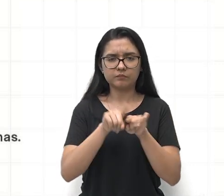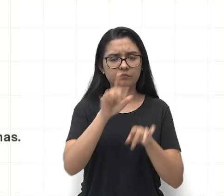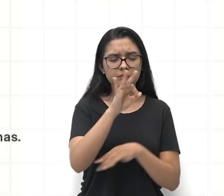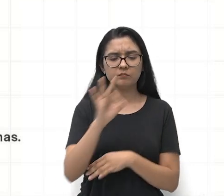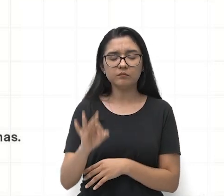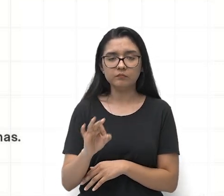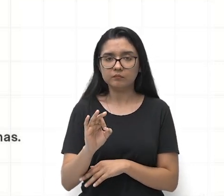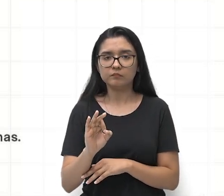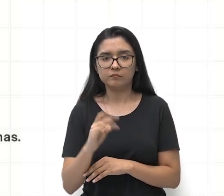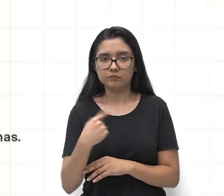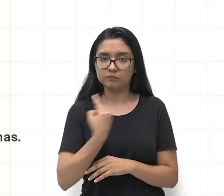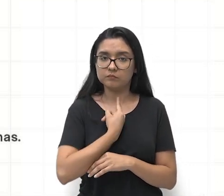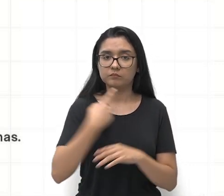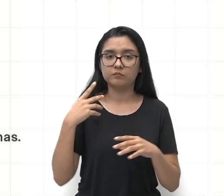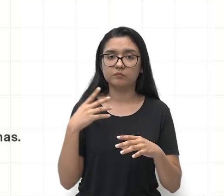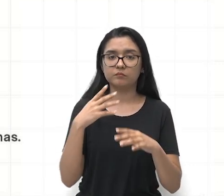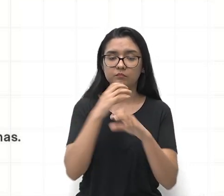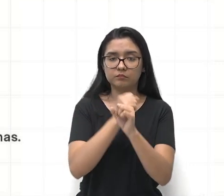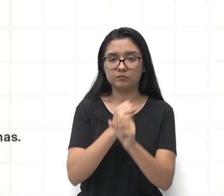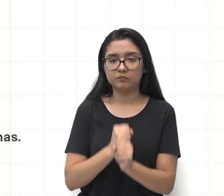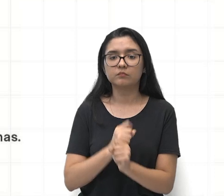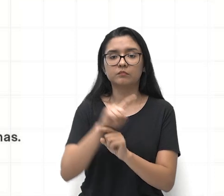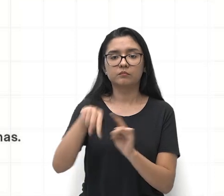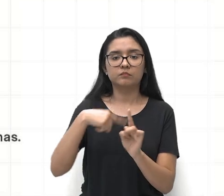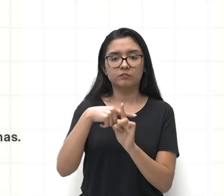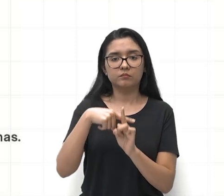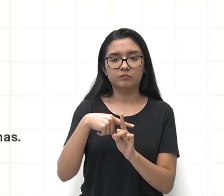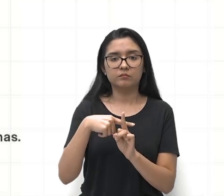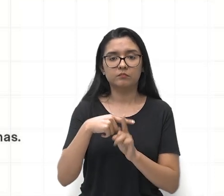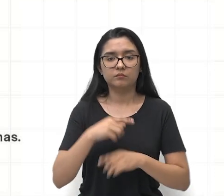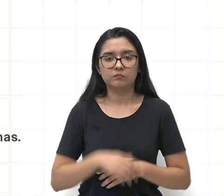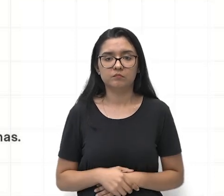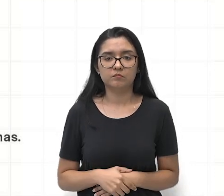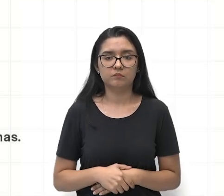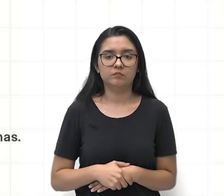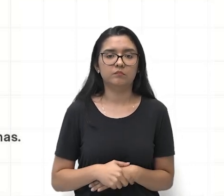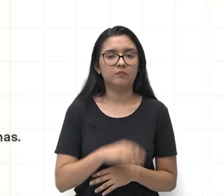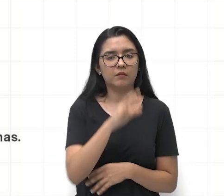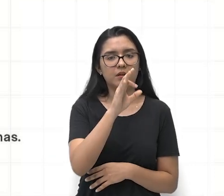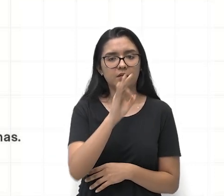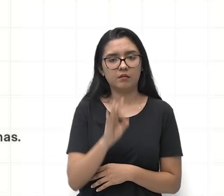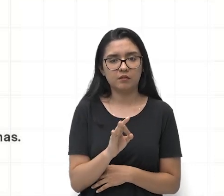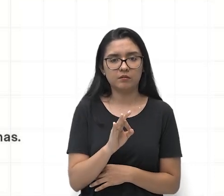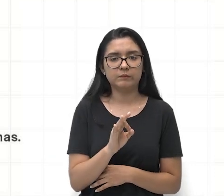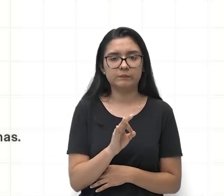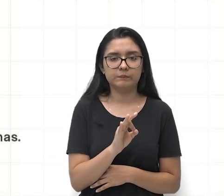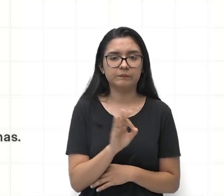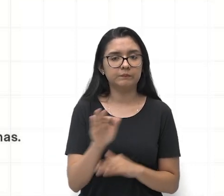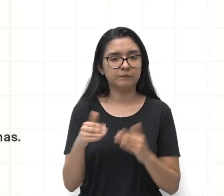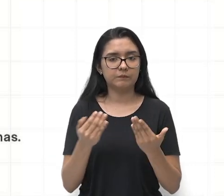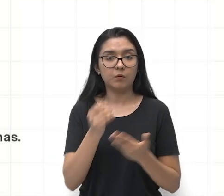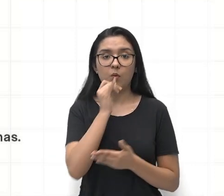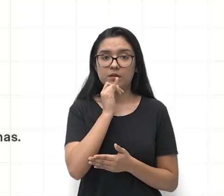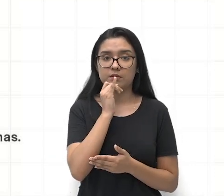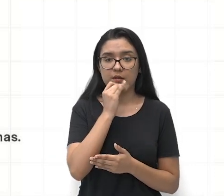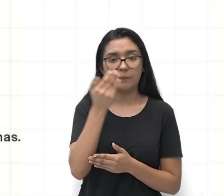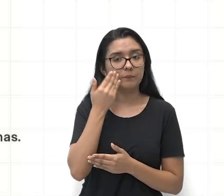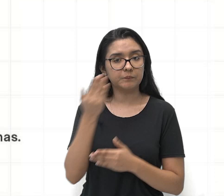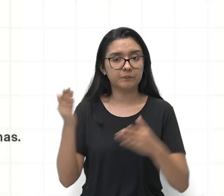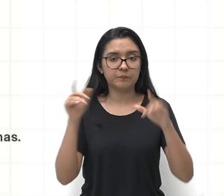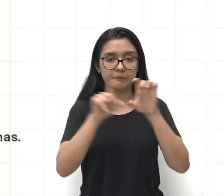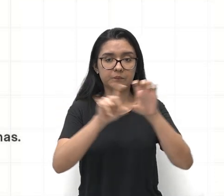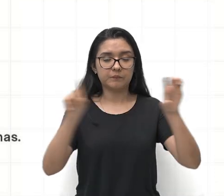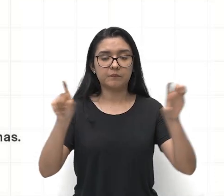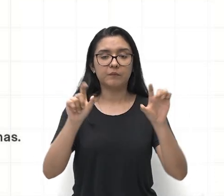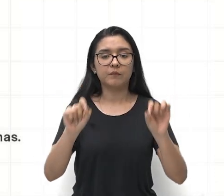nós vamos realizar uma soma em cima do cálculo da taxa percentual. Neste caso aqui, como se